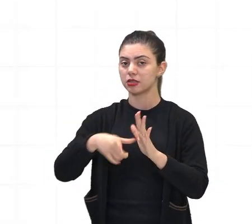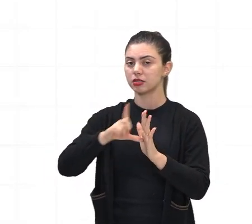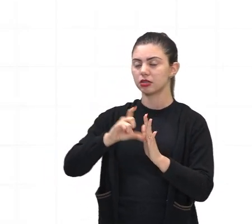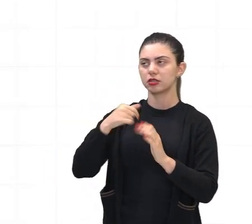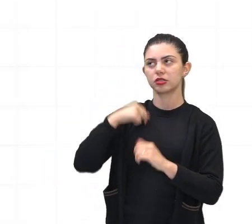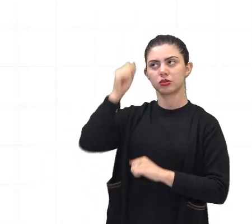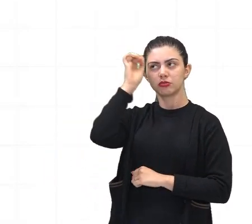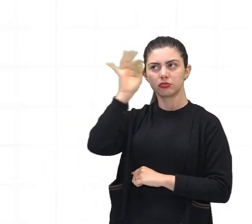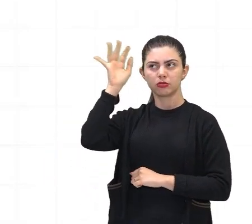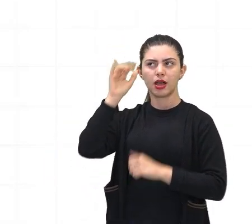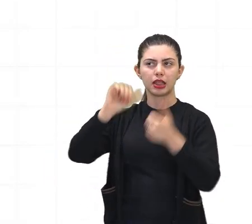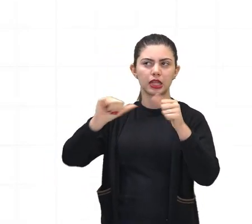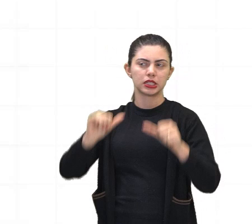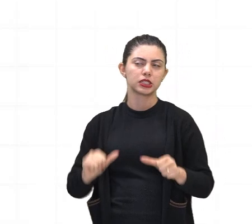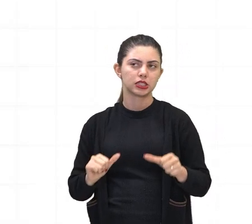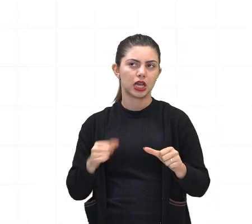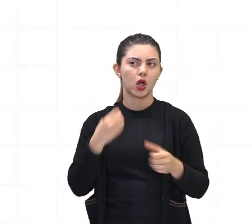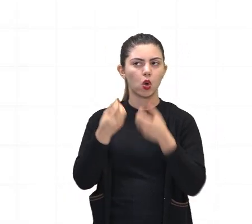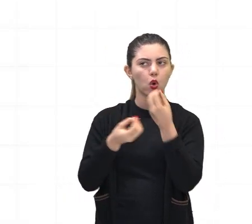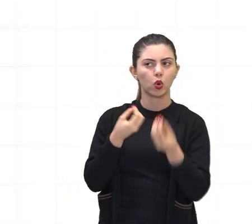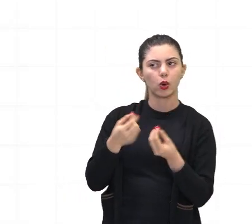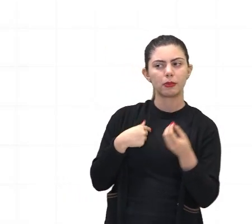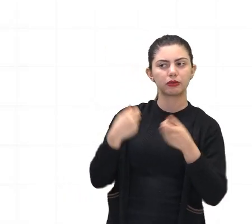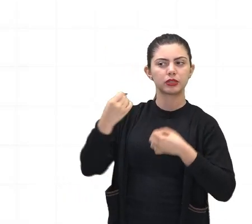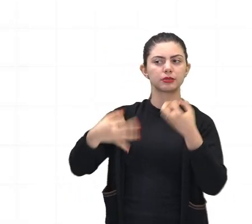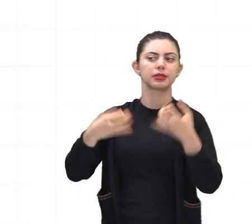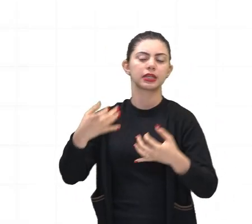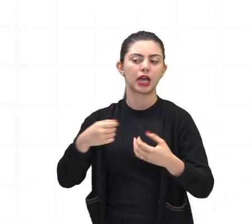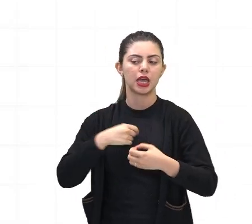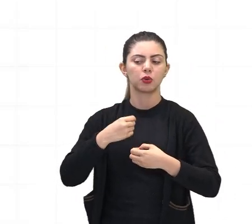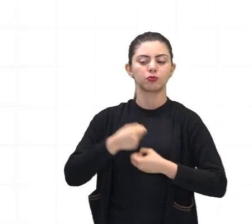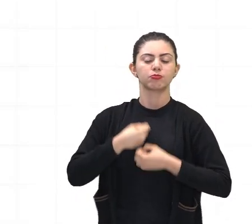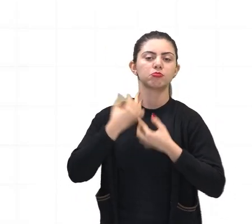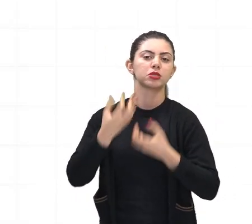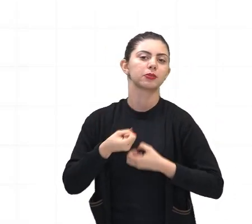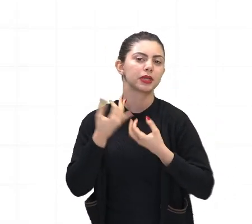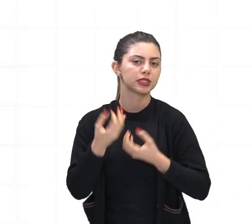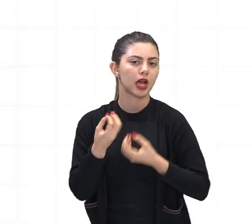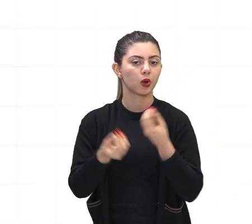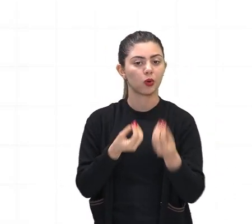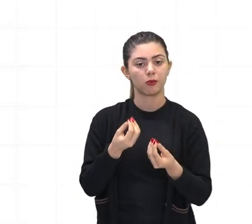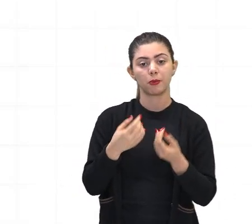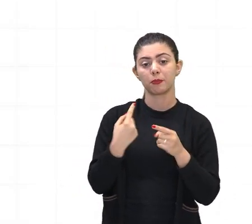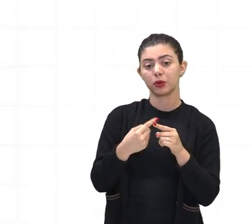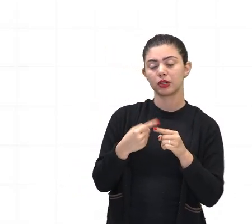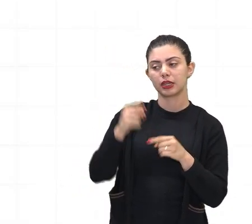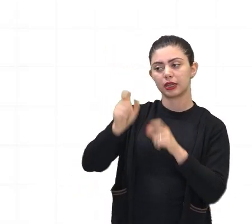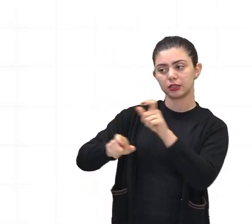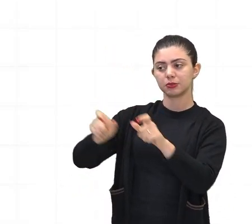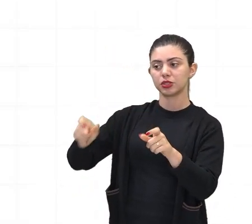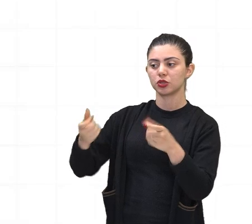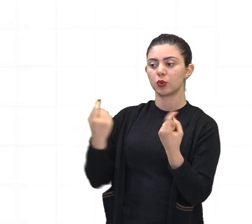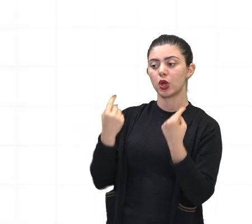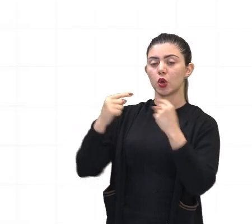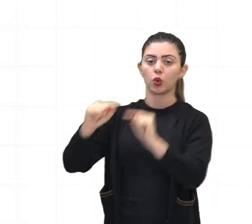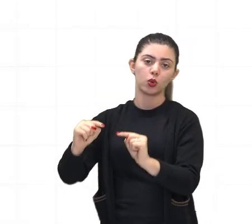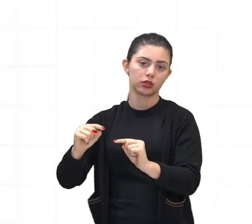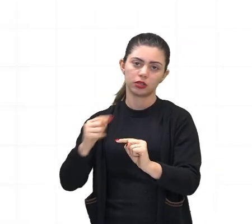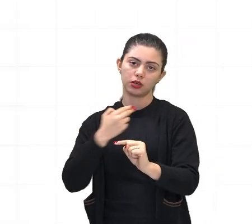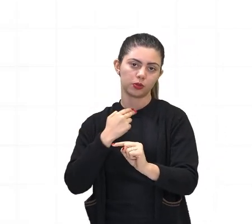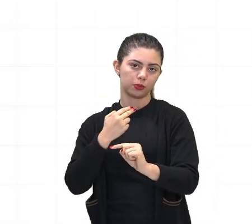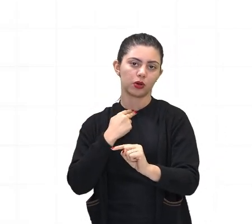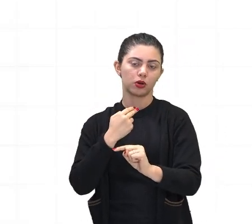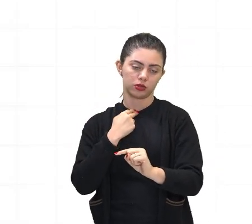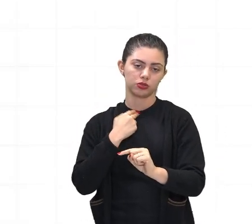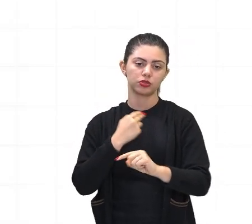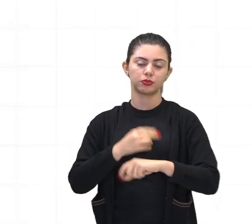falar, de como e quando vamos nos expressar, para garantir que ninguém seja ferido por nossas